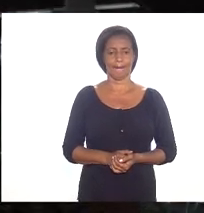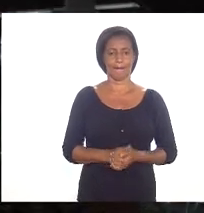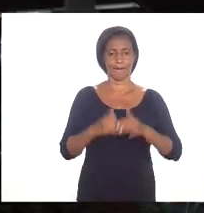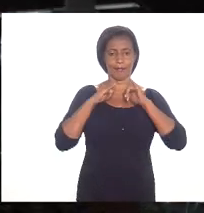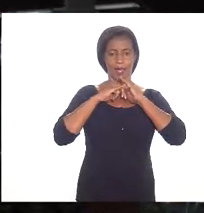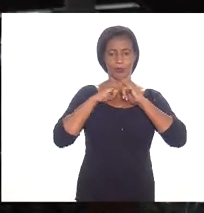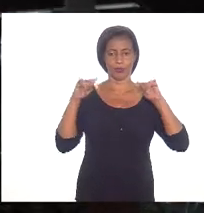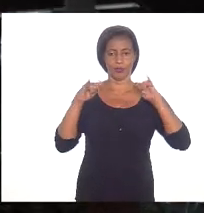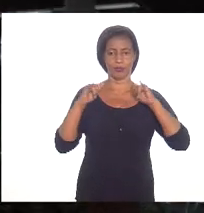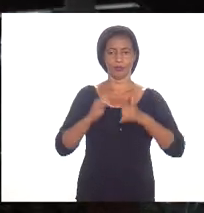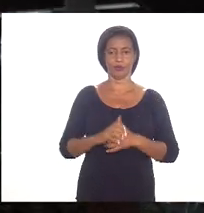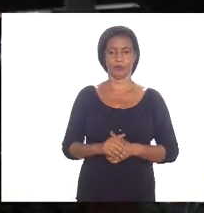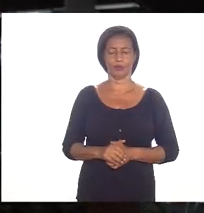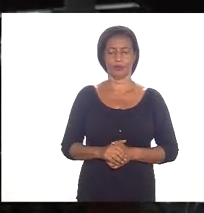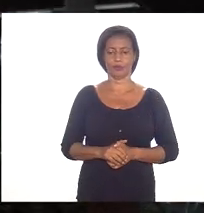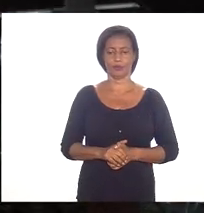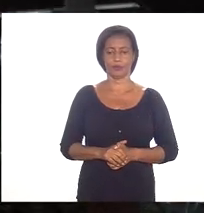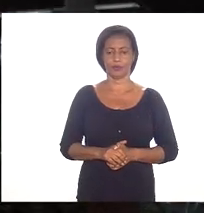Anuncio.